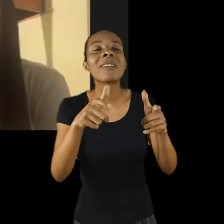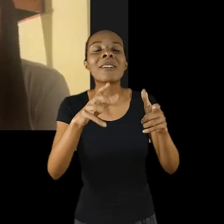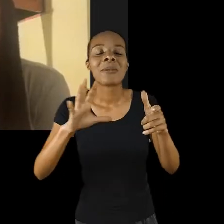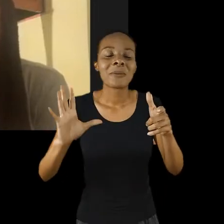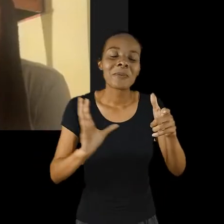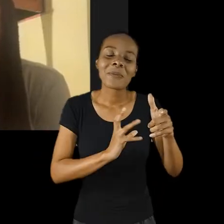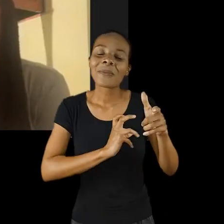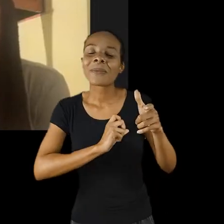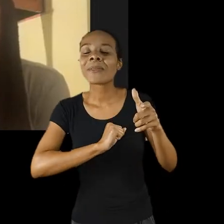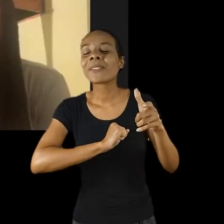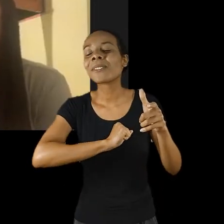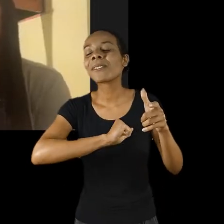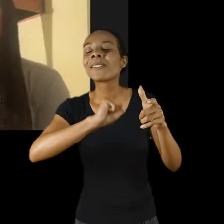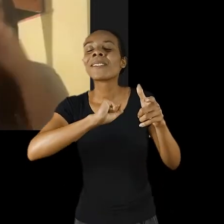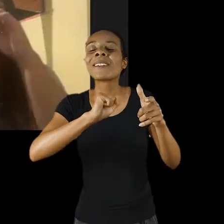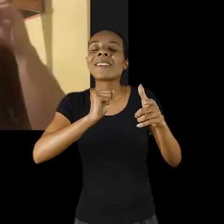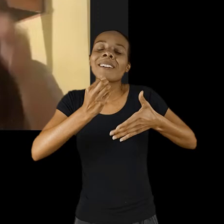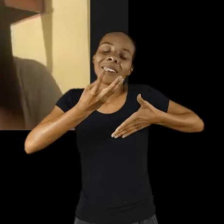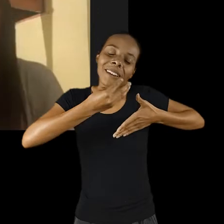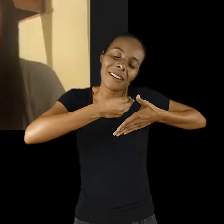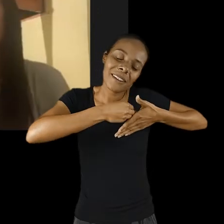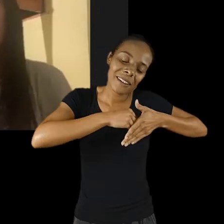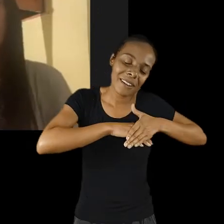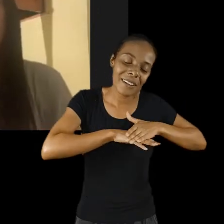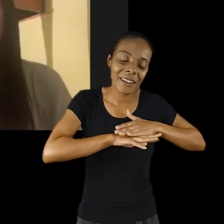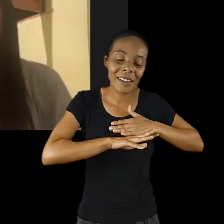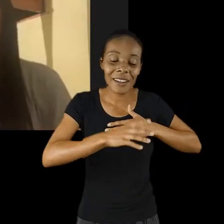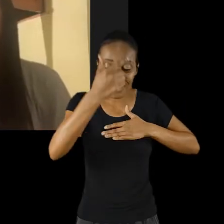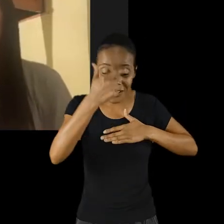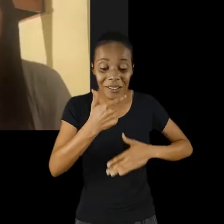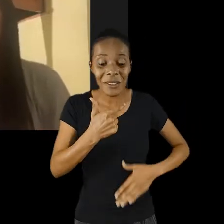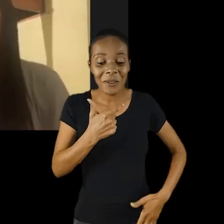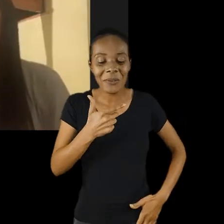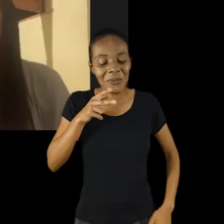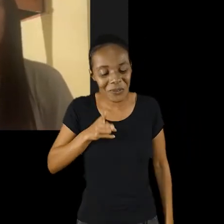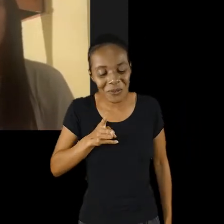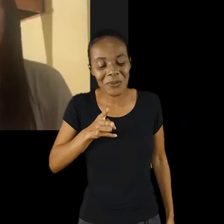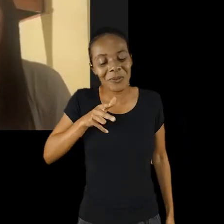amor. E eu irei por aí levando essa